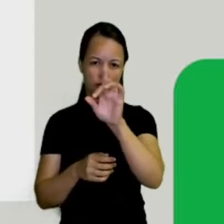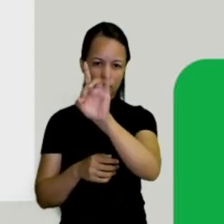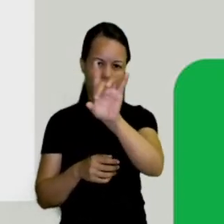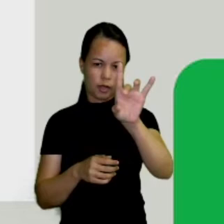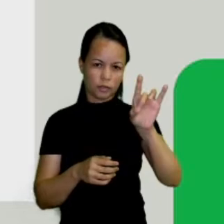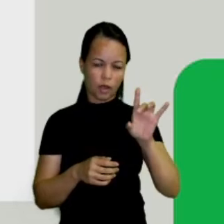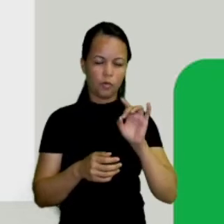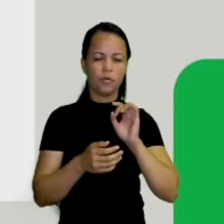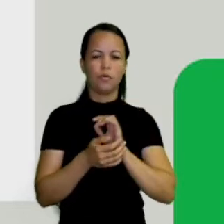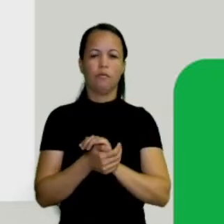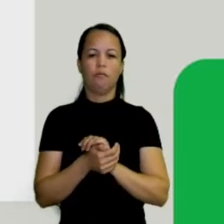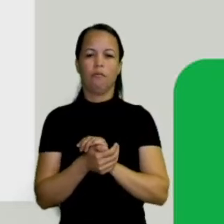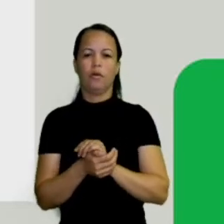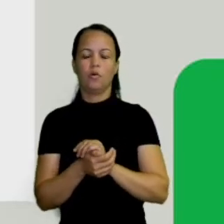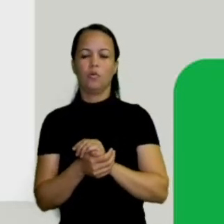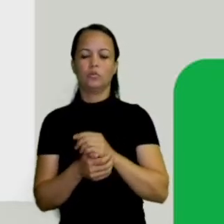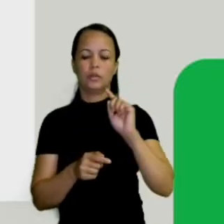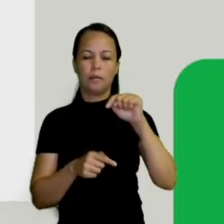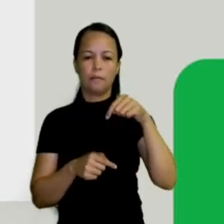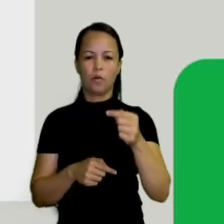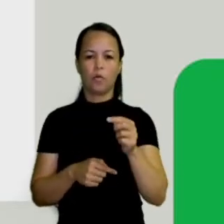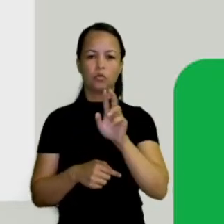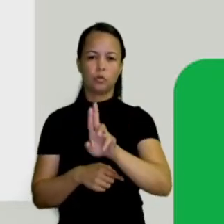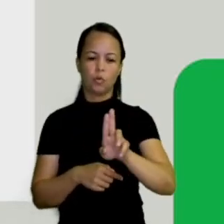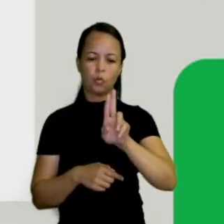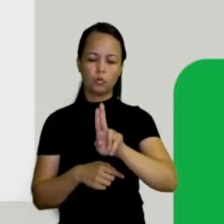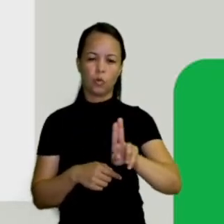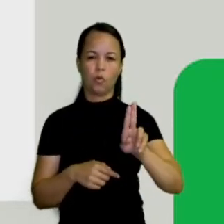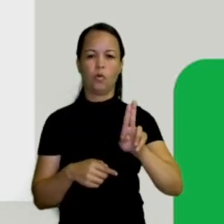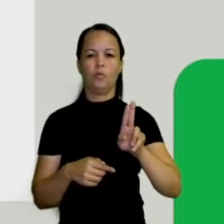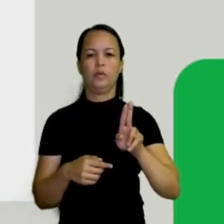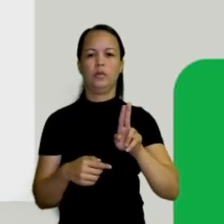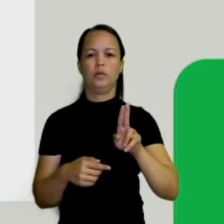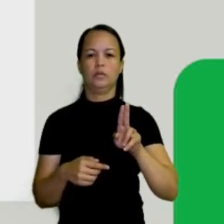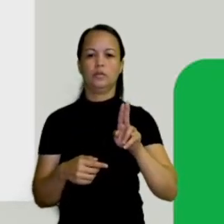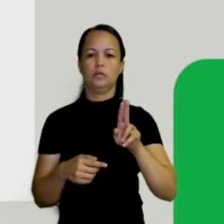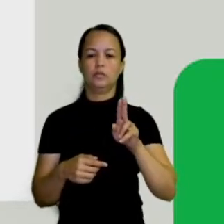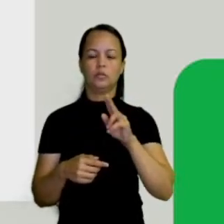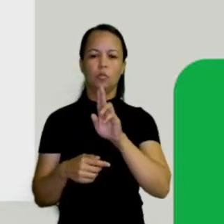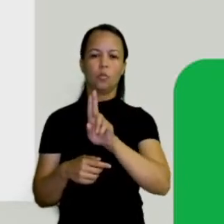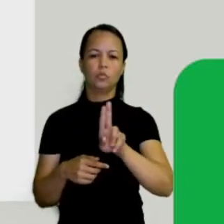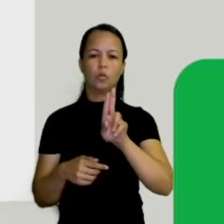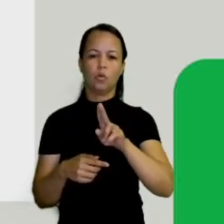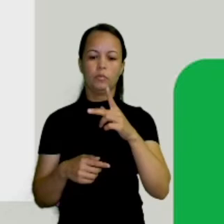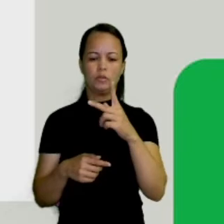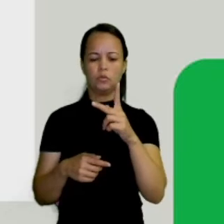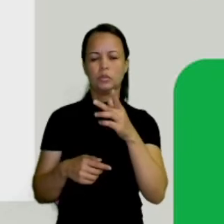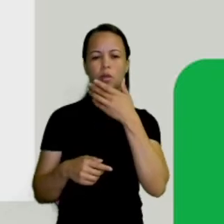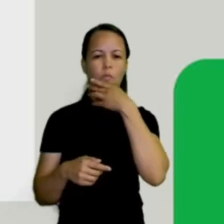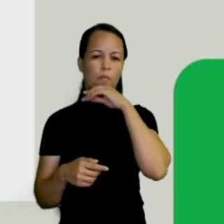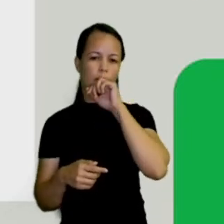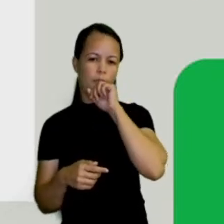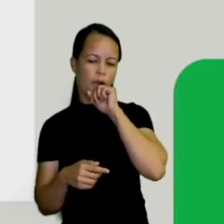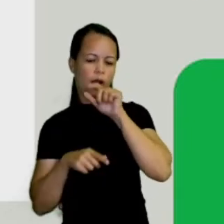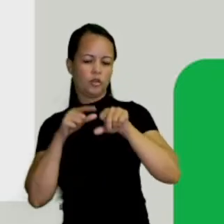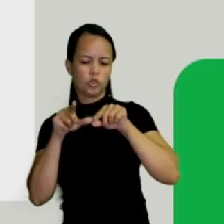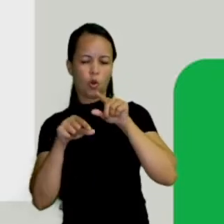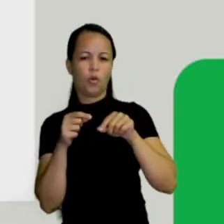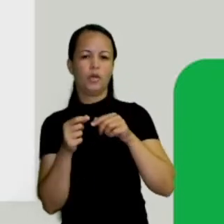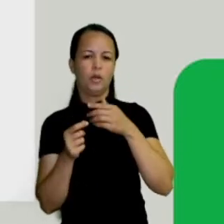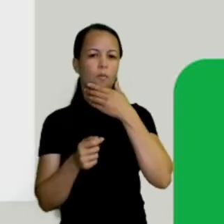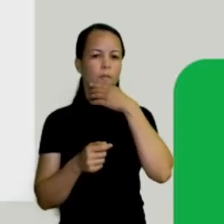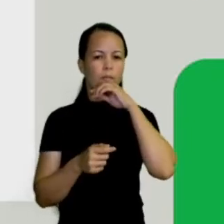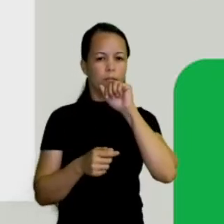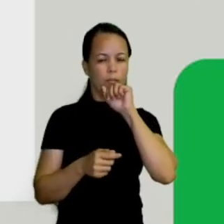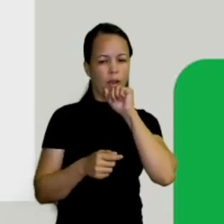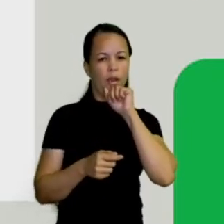Em seguida, com o nome do seu pai, você escolhe pai, o nome aqui,